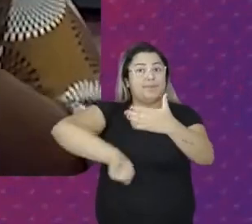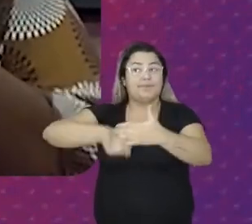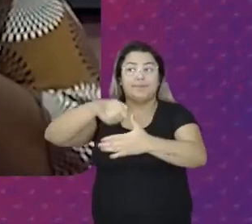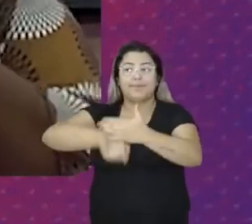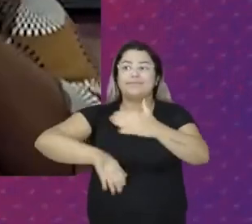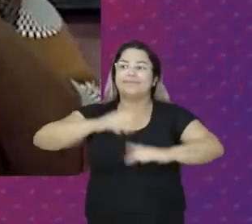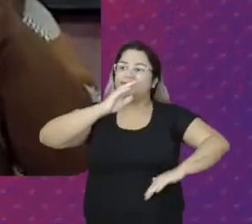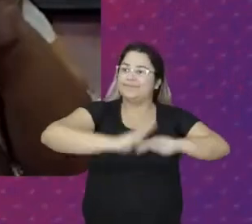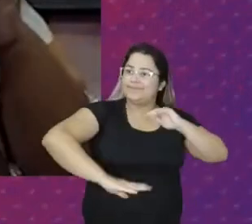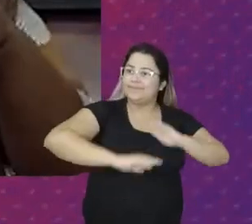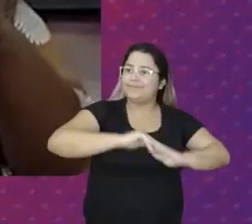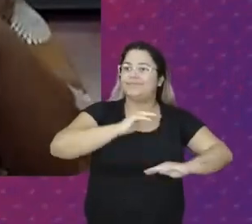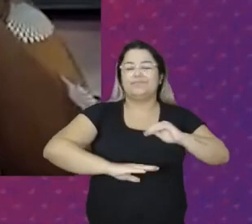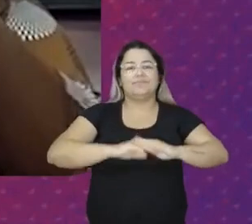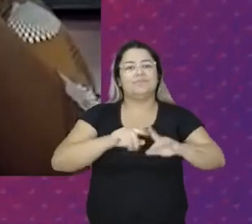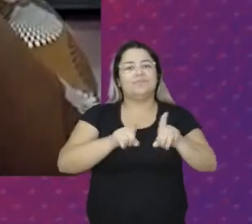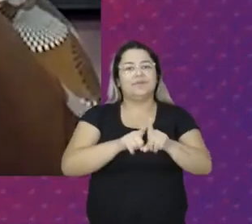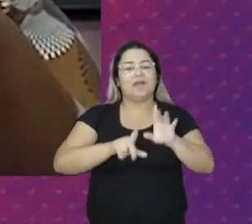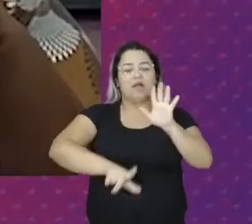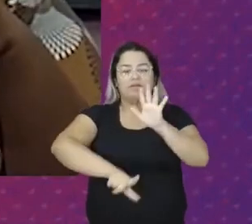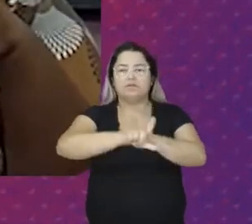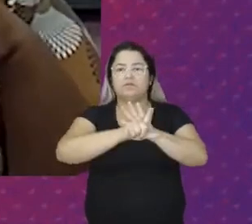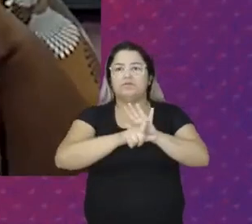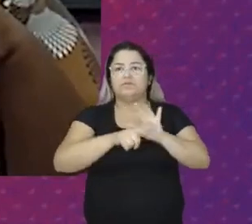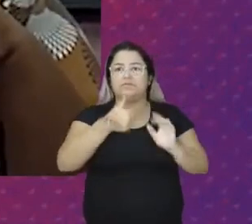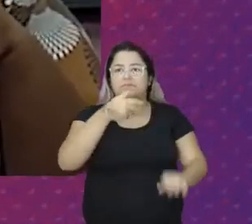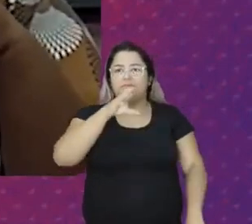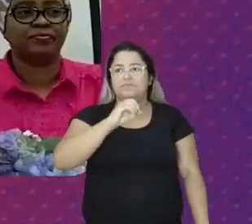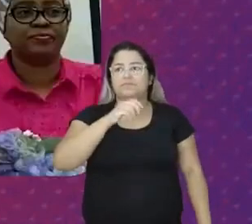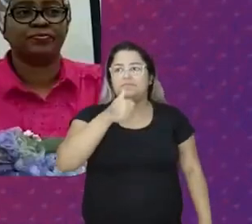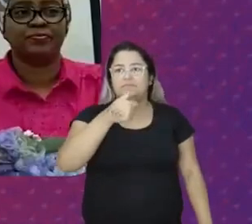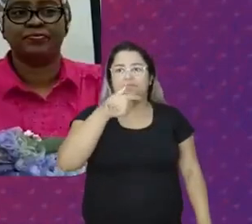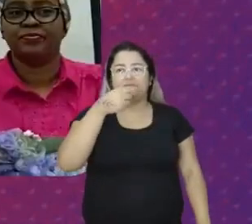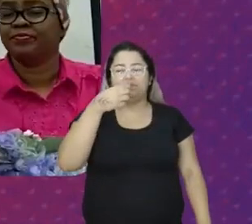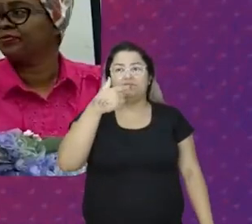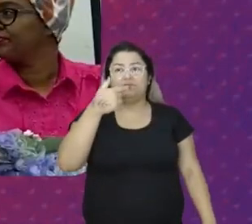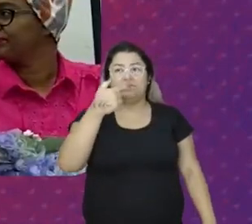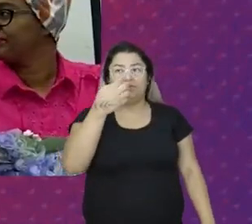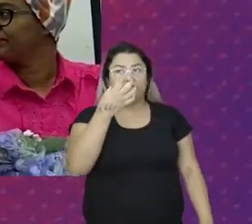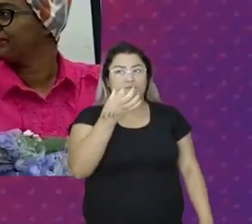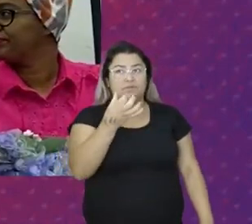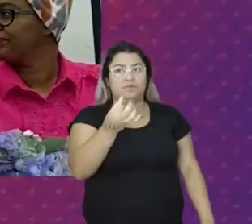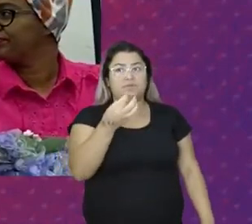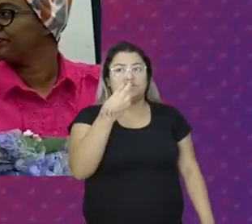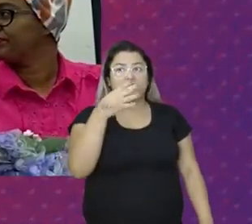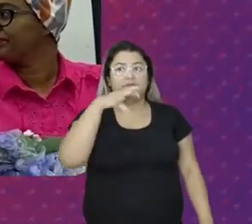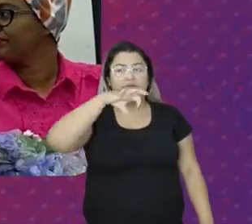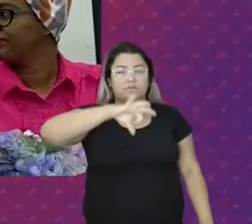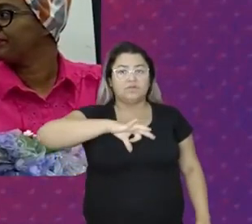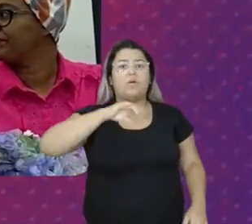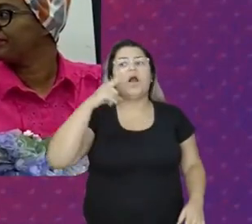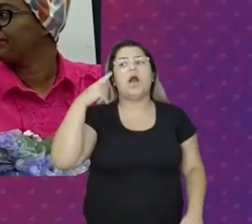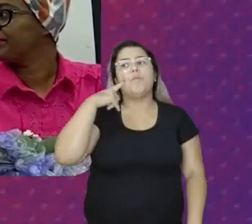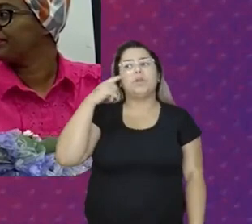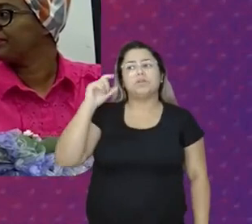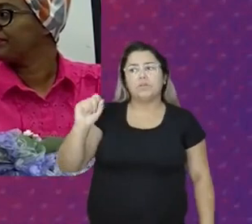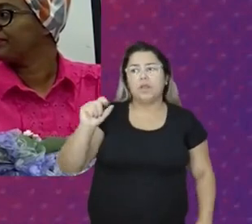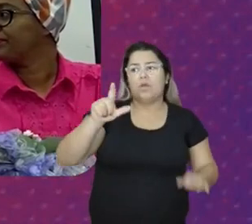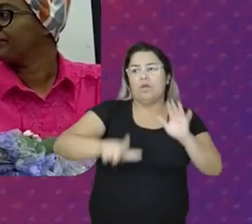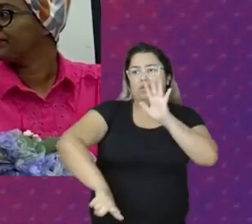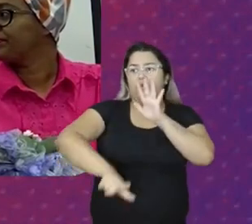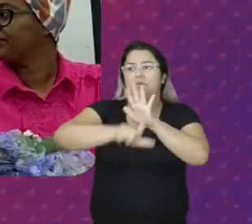e práticas, nós vamos tratar da Lei 10.639. Mas a primeira ideia que eu queria trazer para vocês é que uma